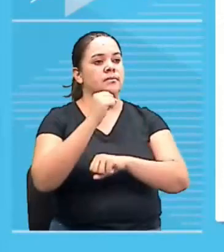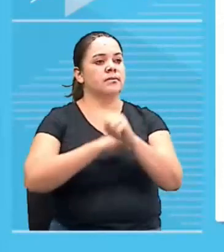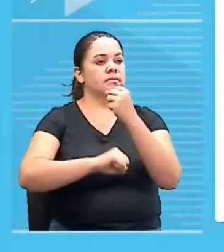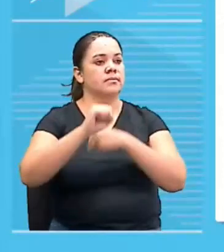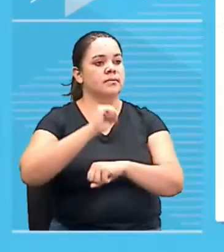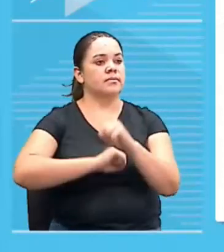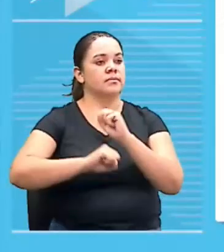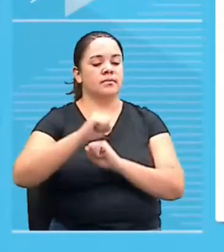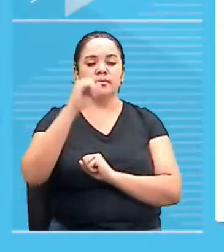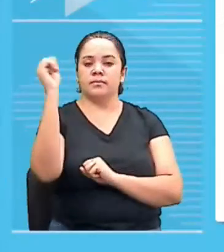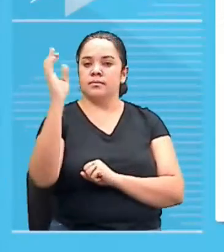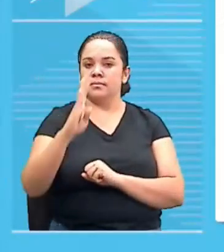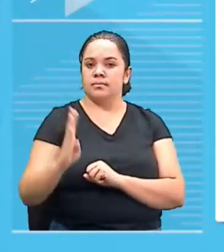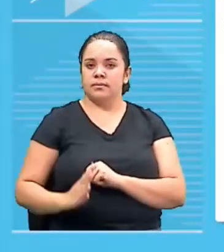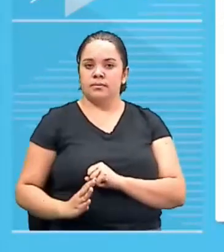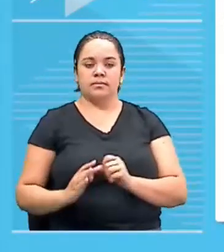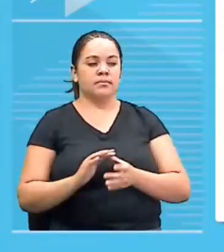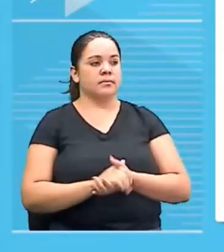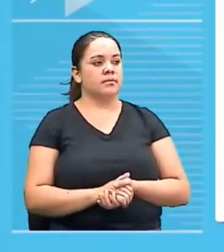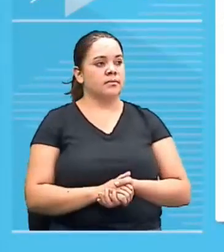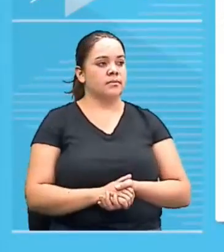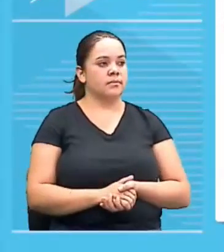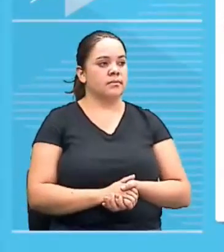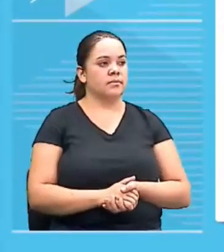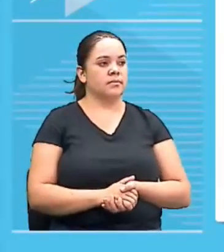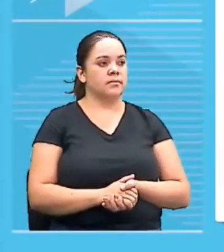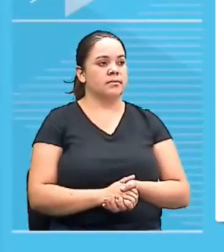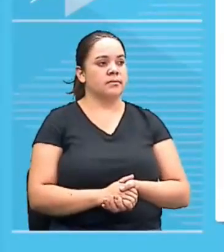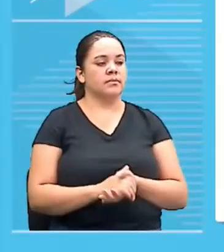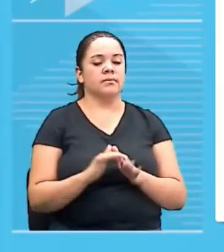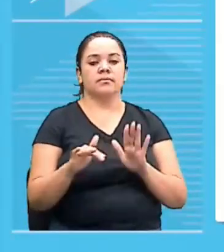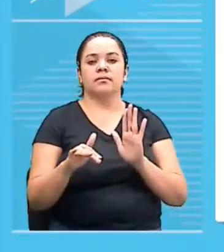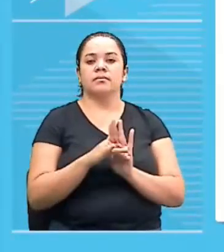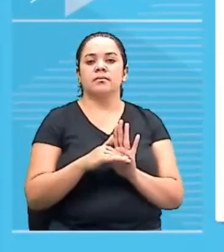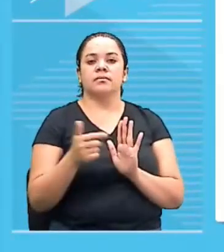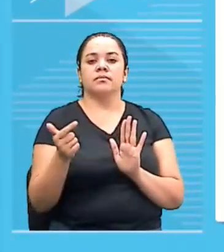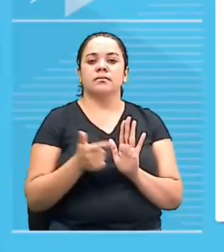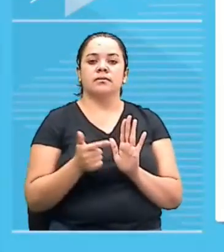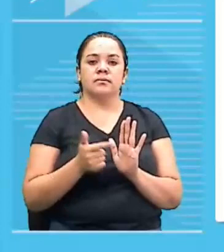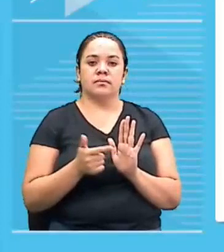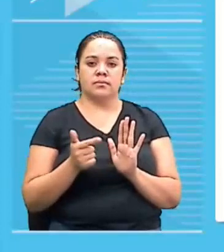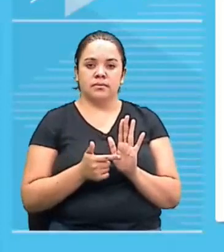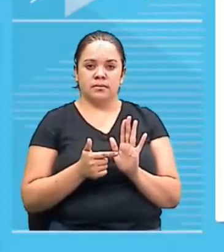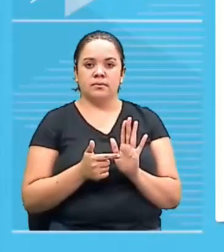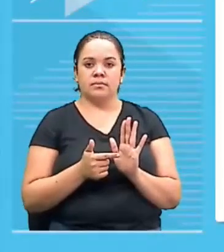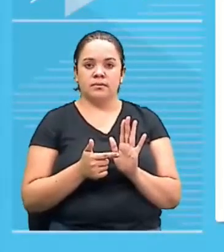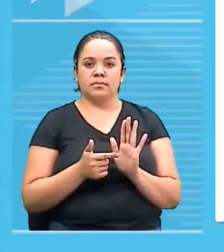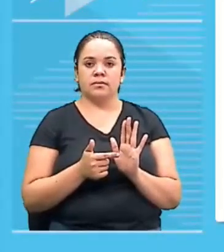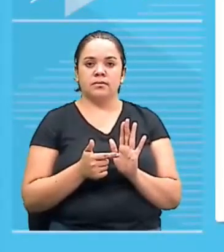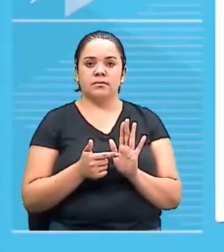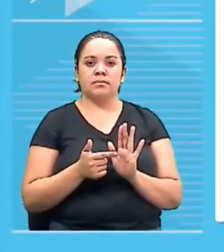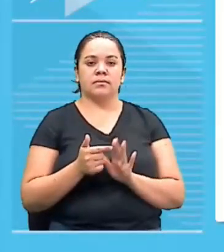indústria no Brasil. Um outro ponto é a imensa, a enorme